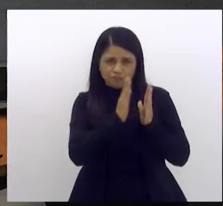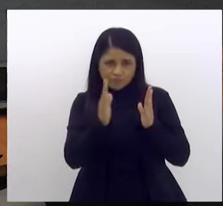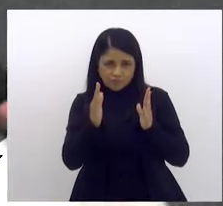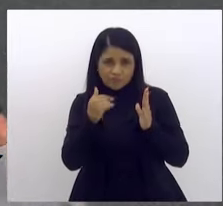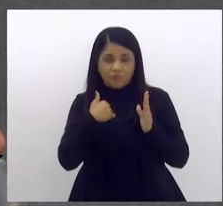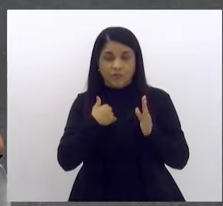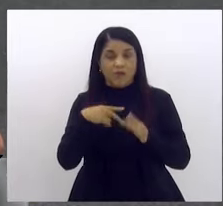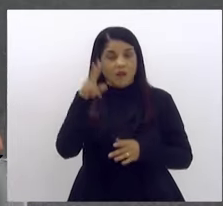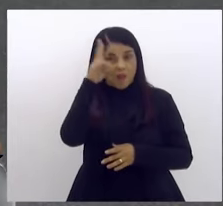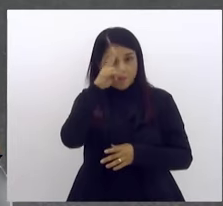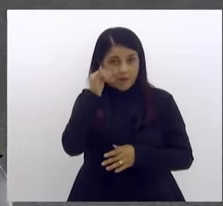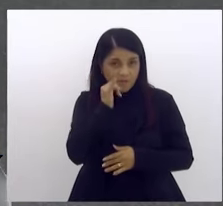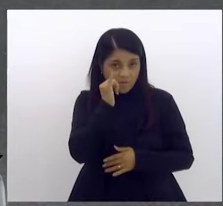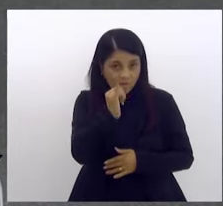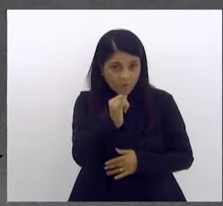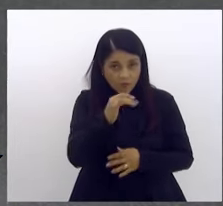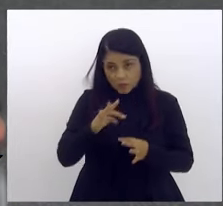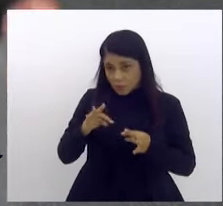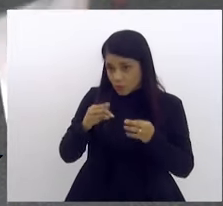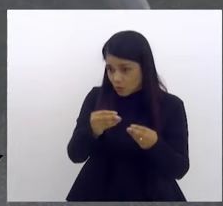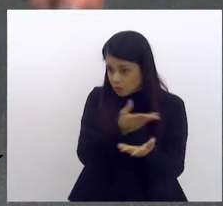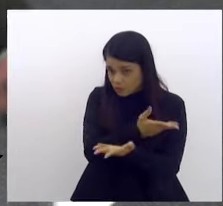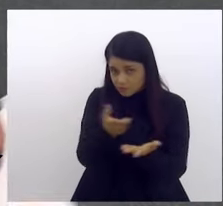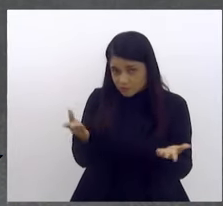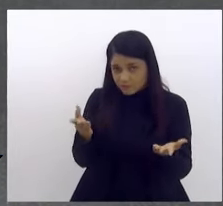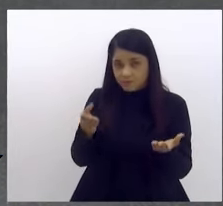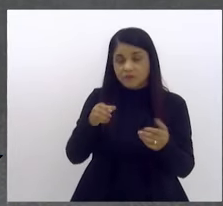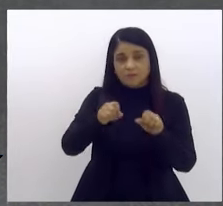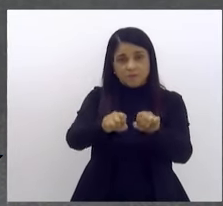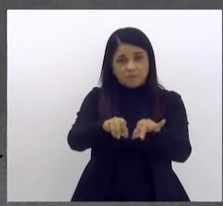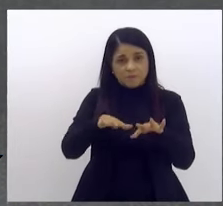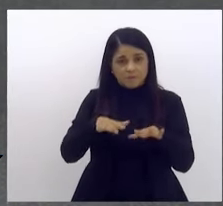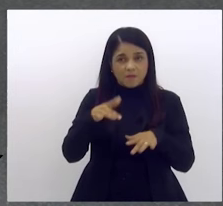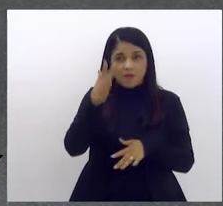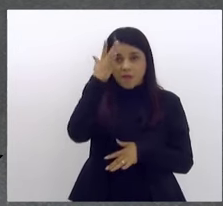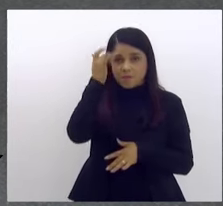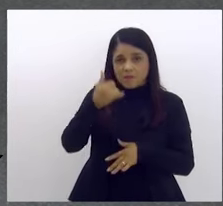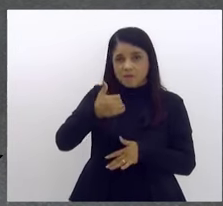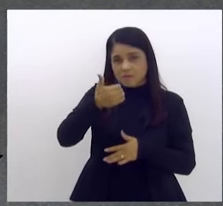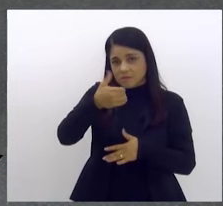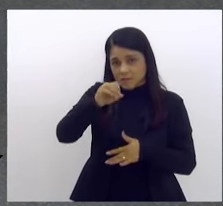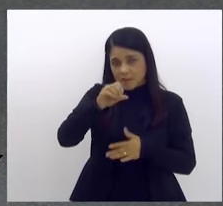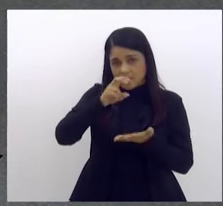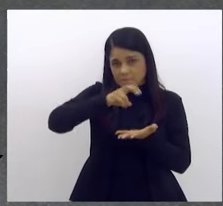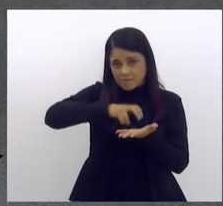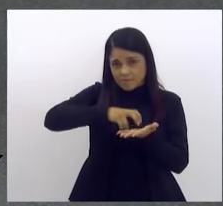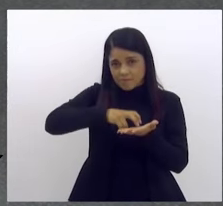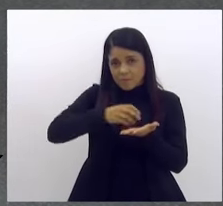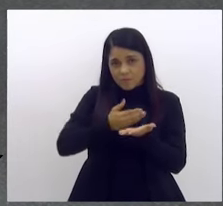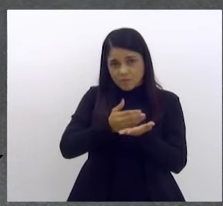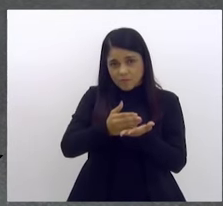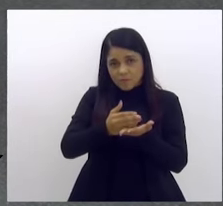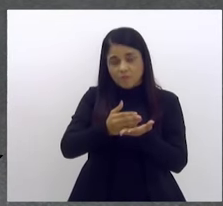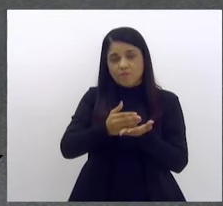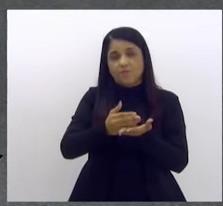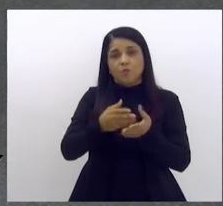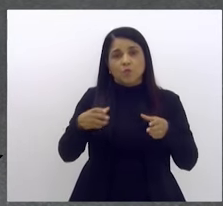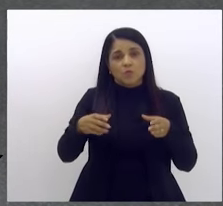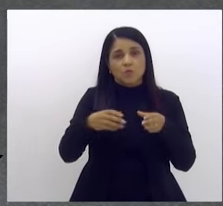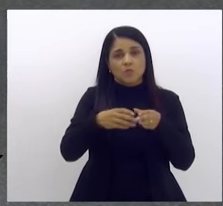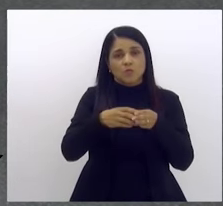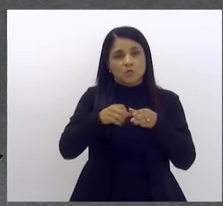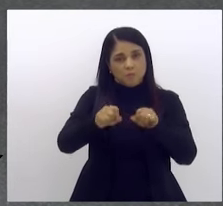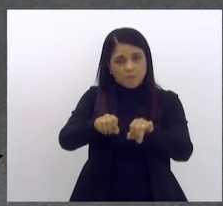lembrar a todos que amanhã nós vamos, aqui no plenário dessa casa, às 10 horas, está iniciando a frente parlamentar